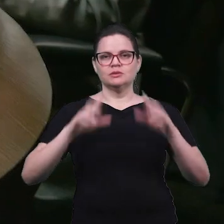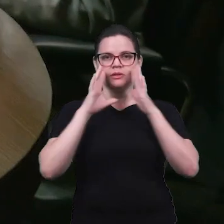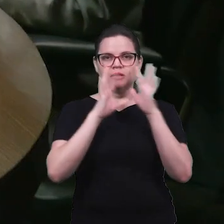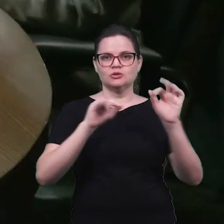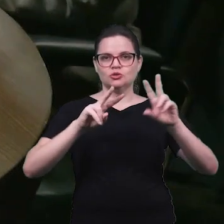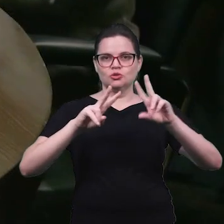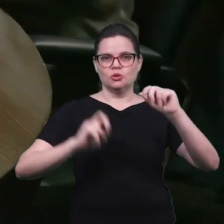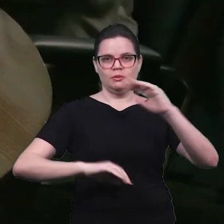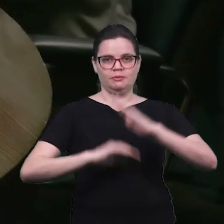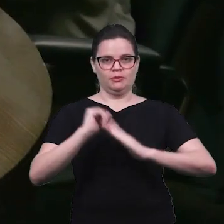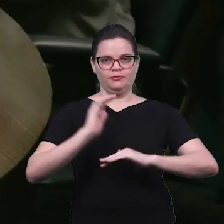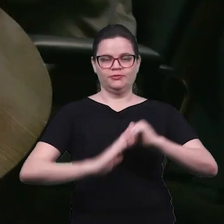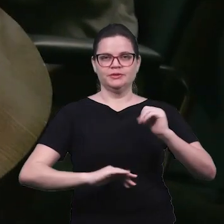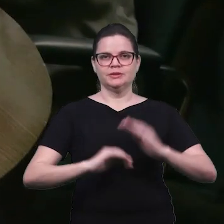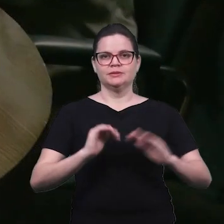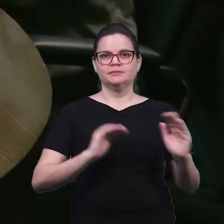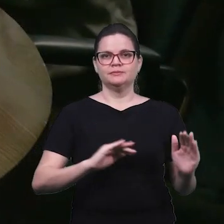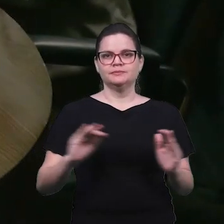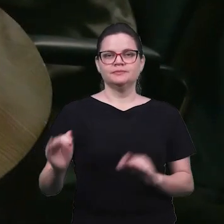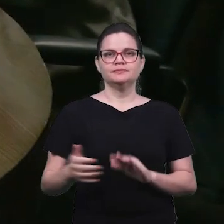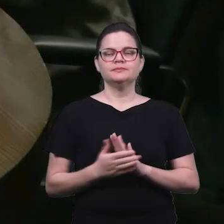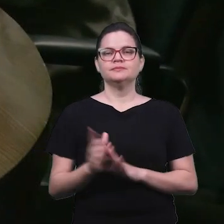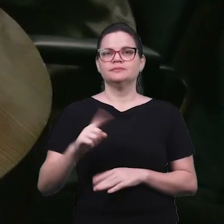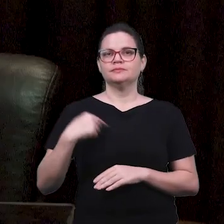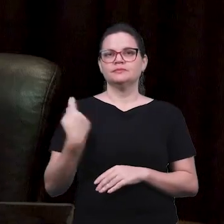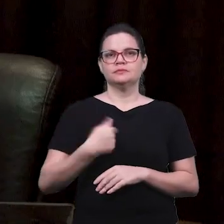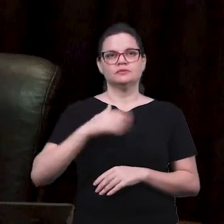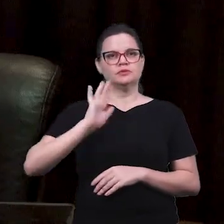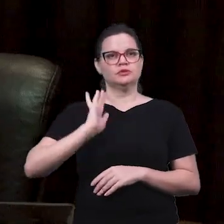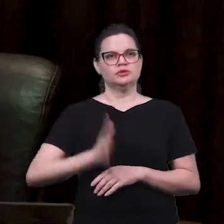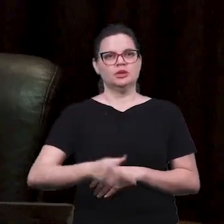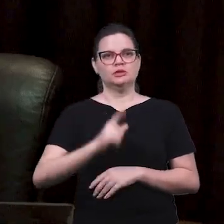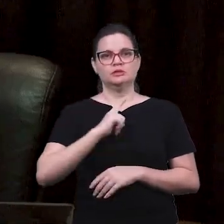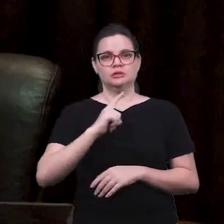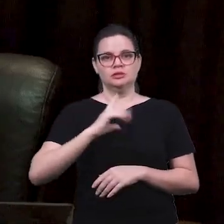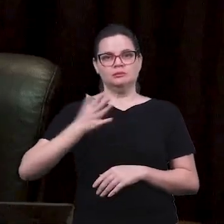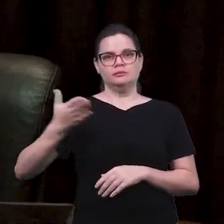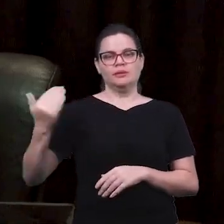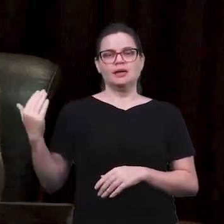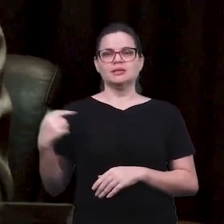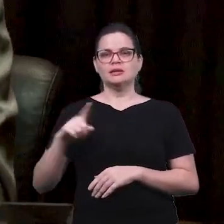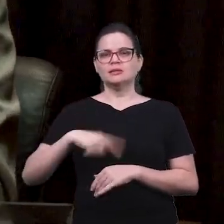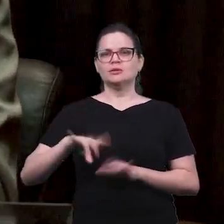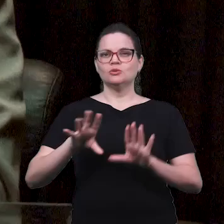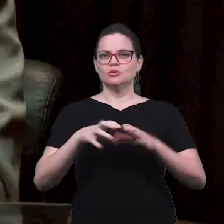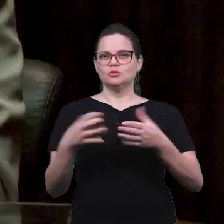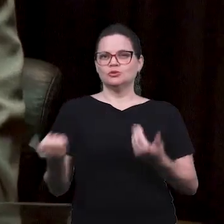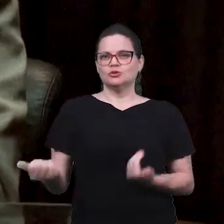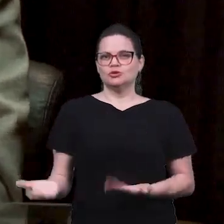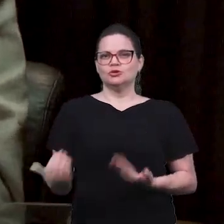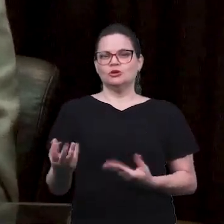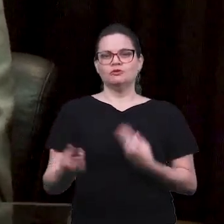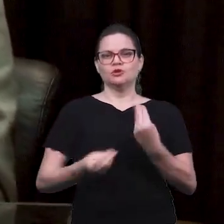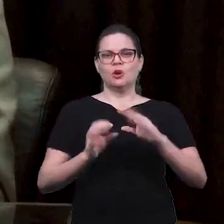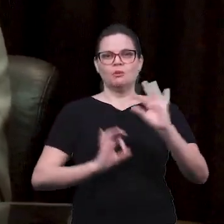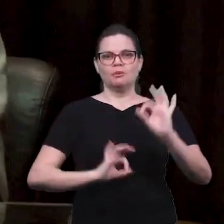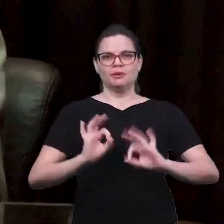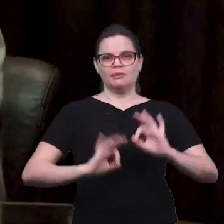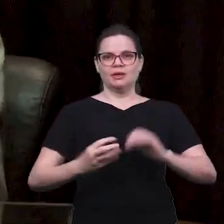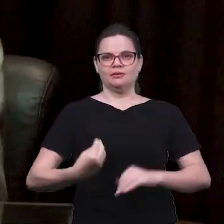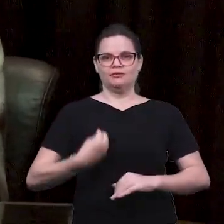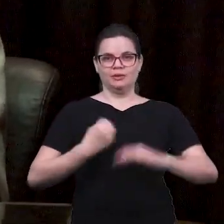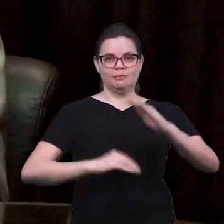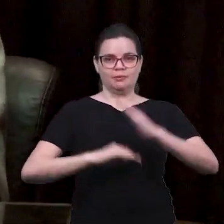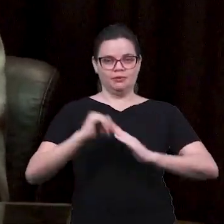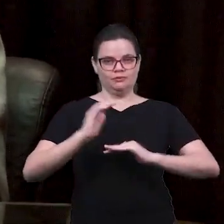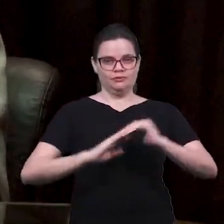profissional? Isso, nós já tínhamos falado a respeito do preparo dos jovens para a vida profissional, mas agora nós